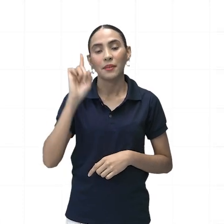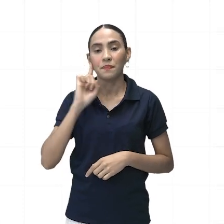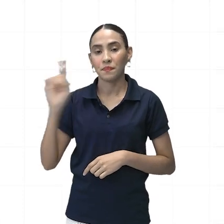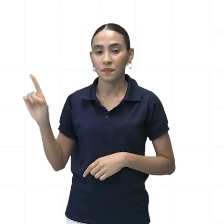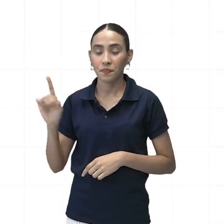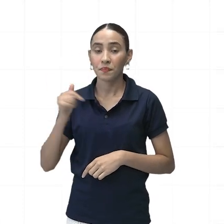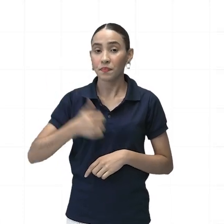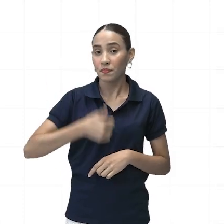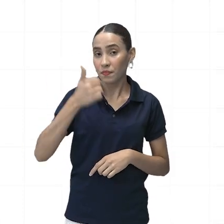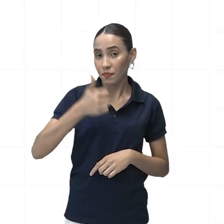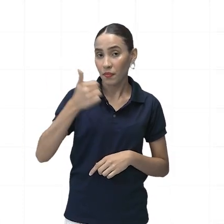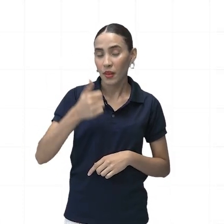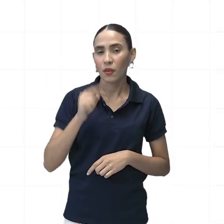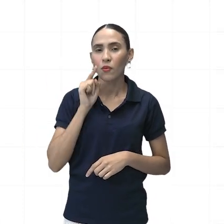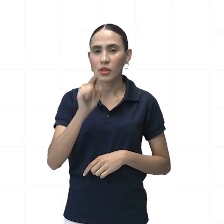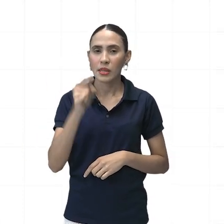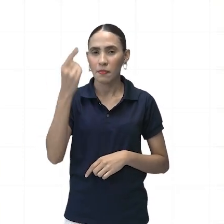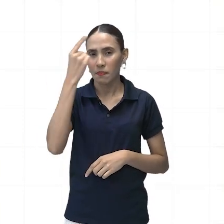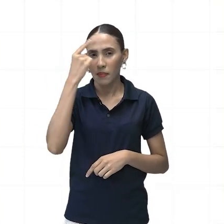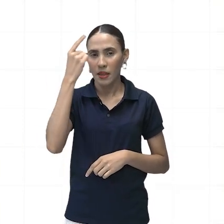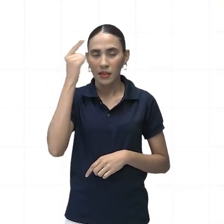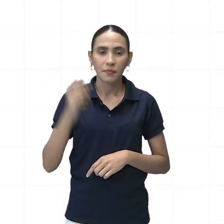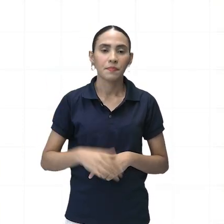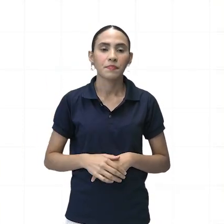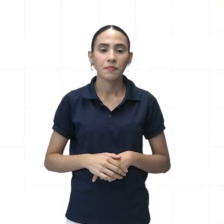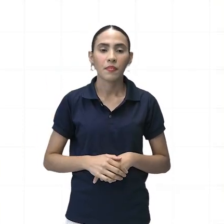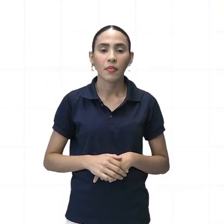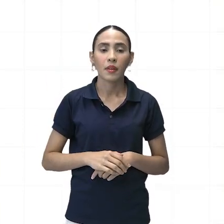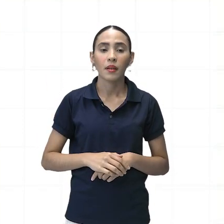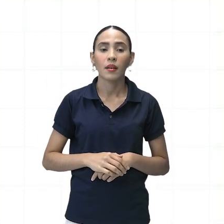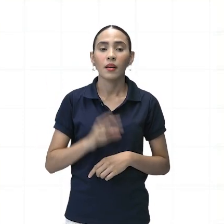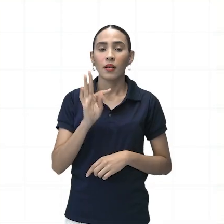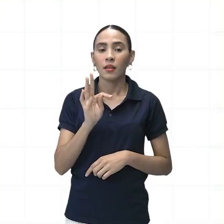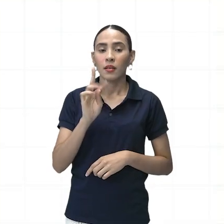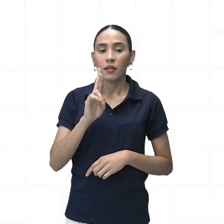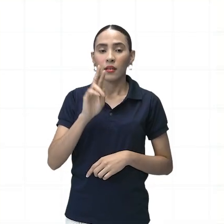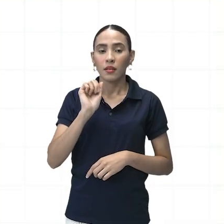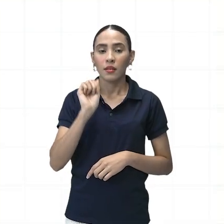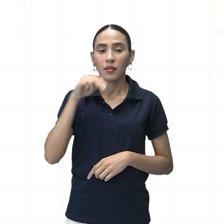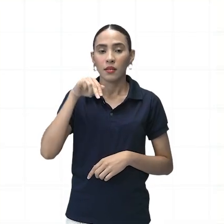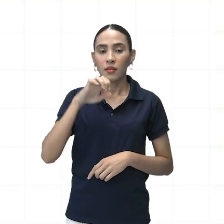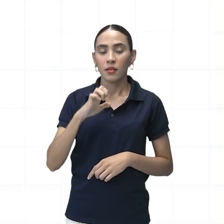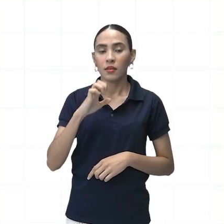Em primeiro lugar, quando pensamos na ideia de transcendência,